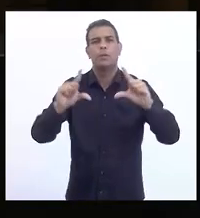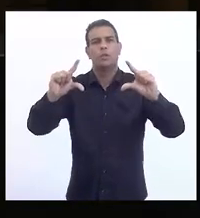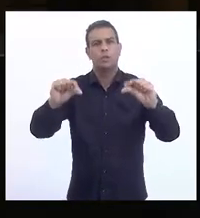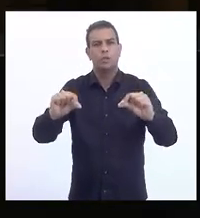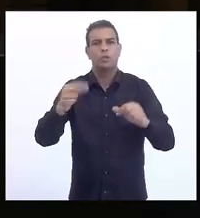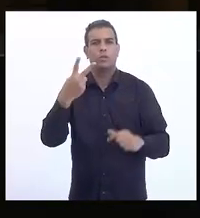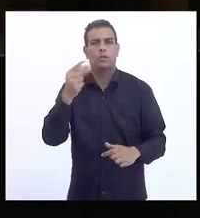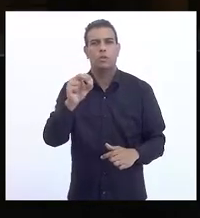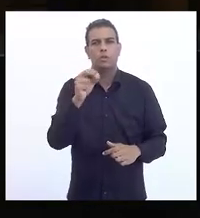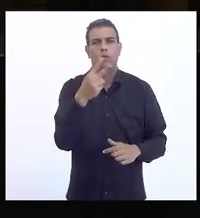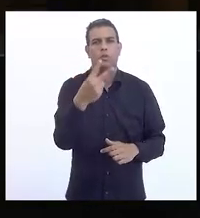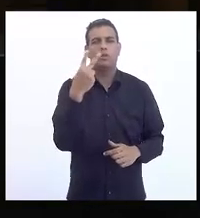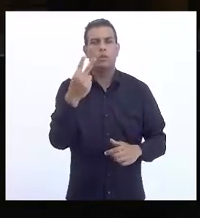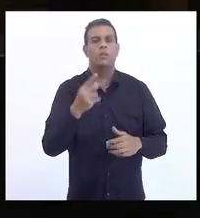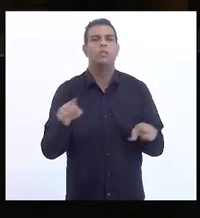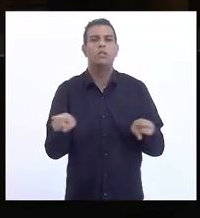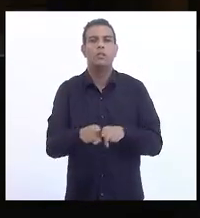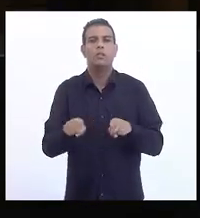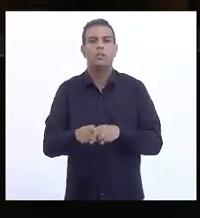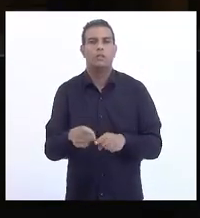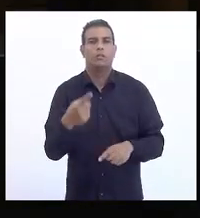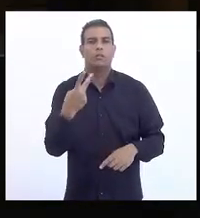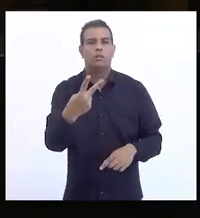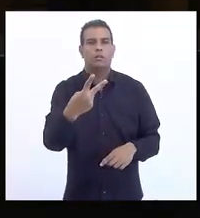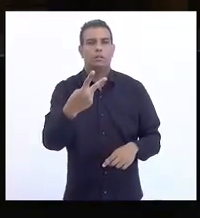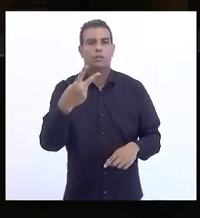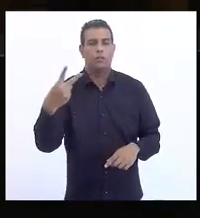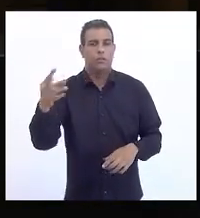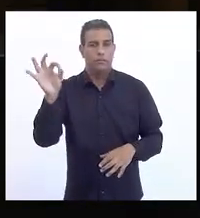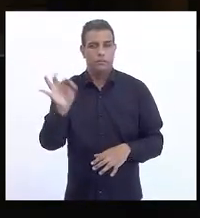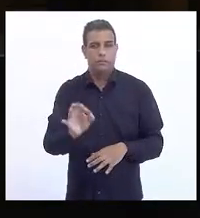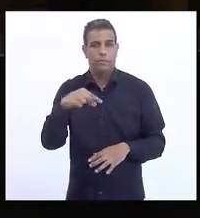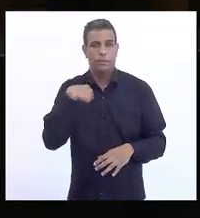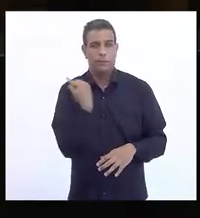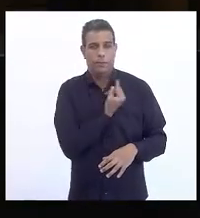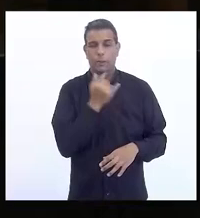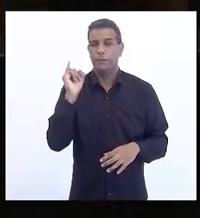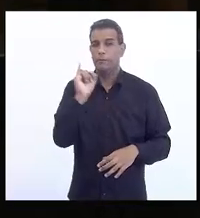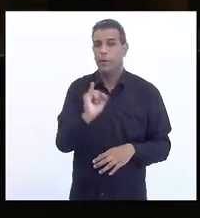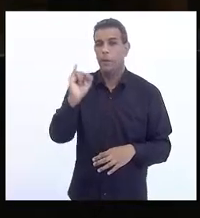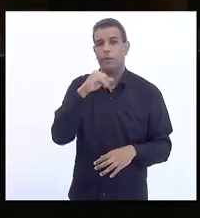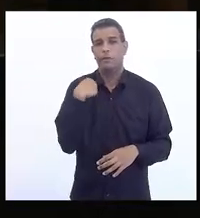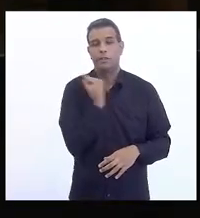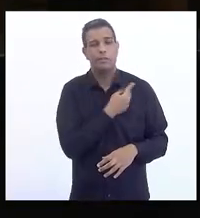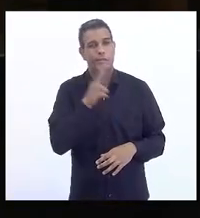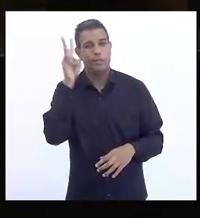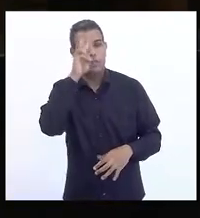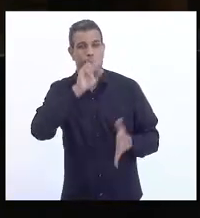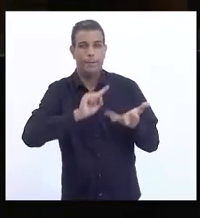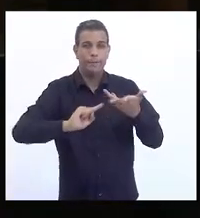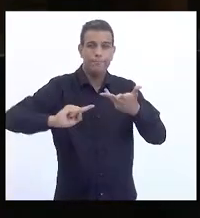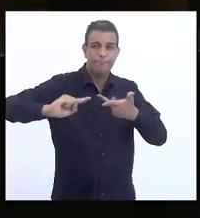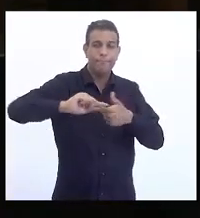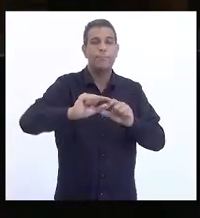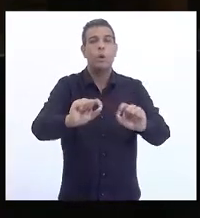para 2022 em 72%. Mas é importante lembrar que